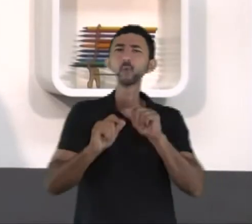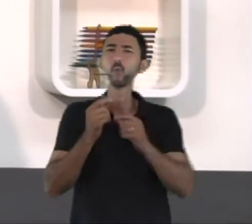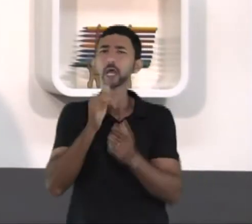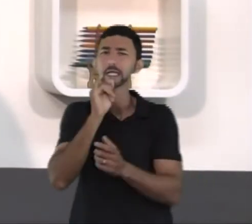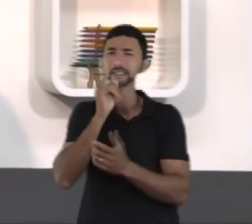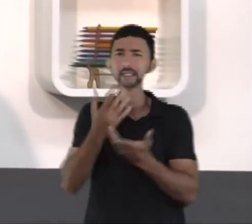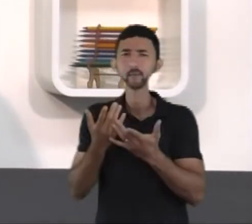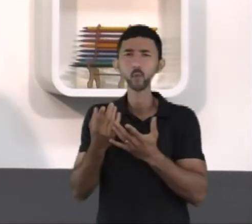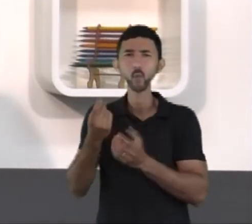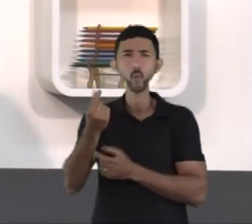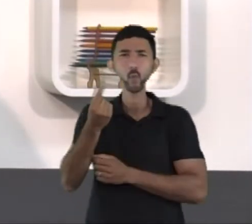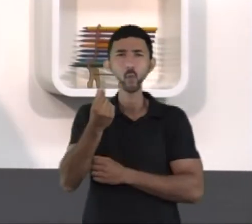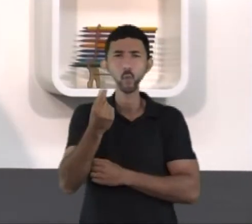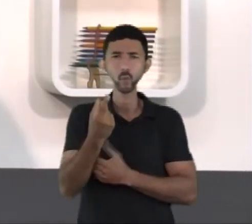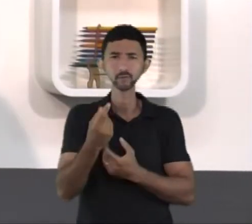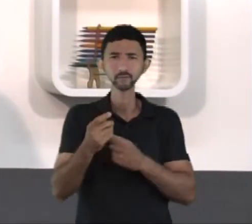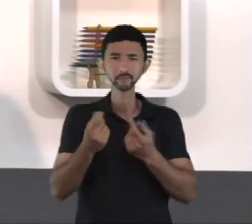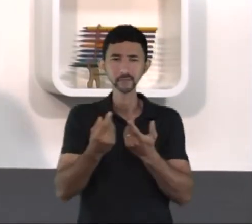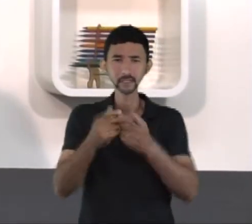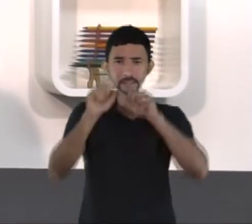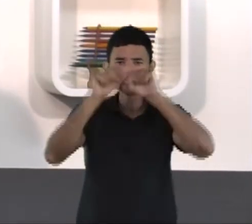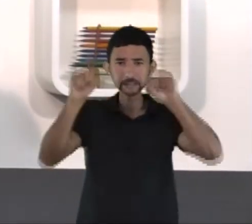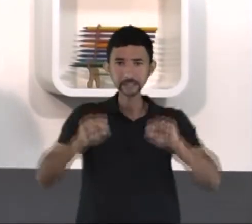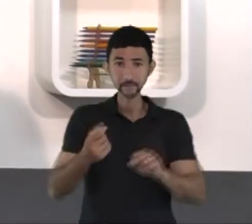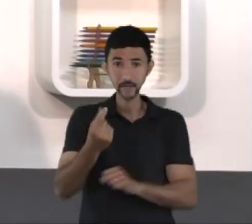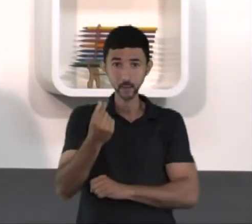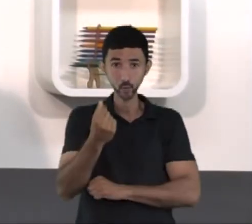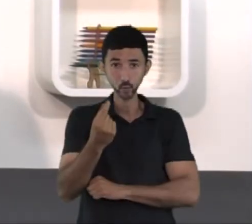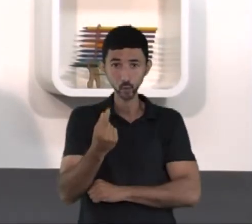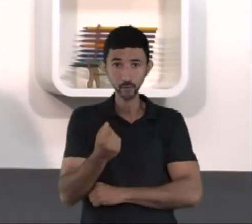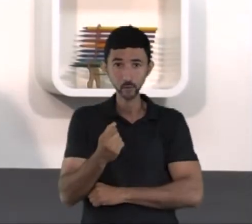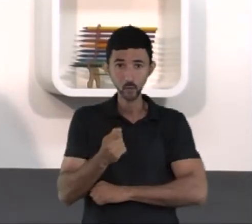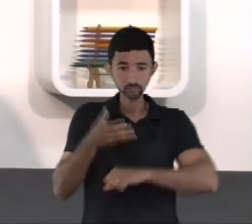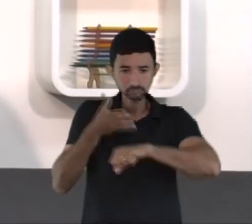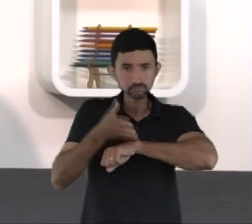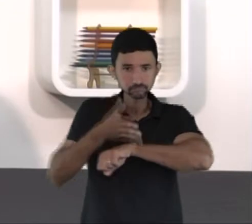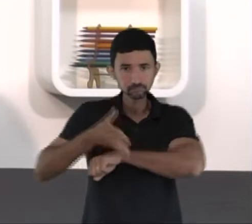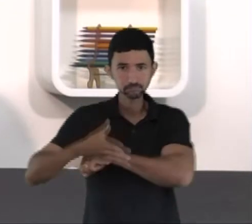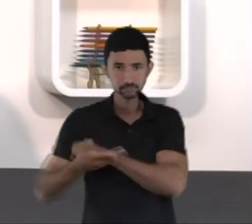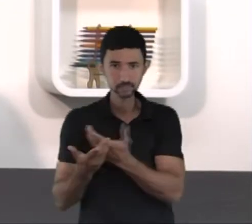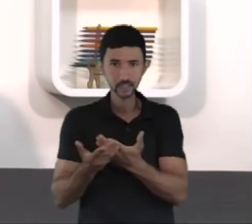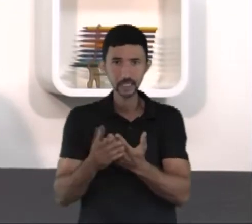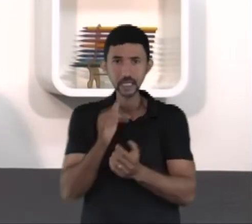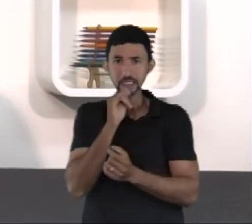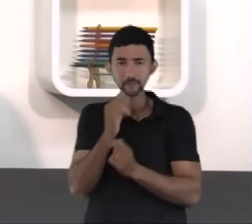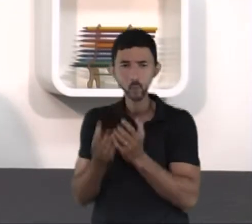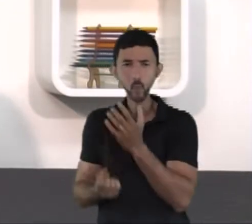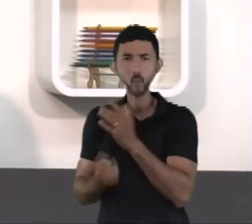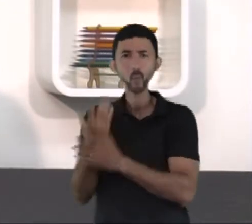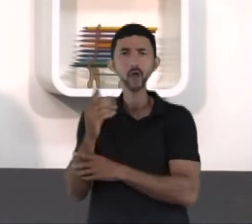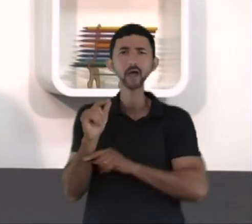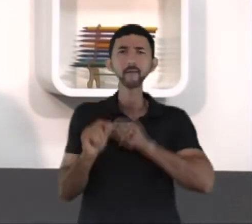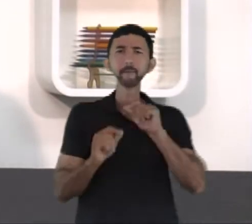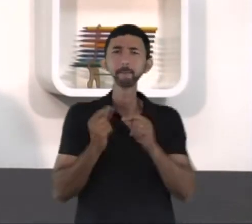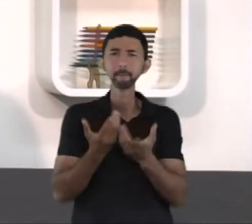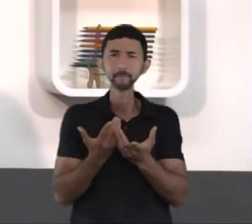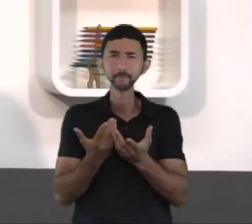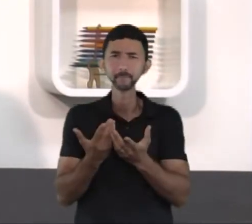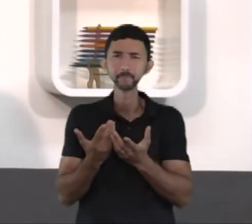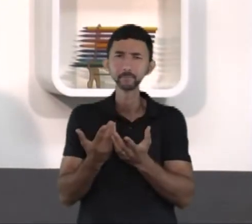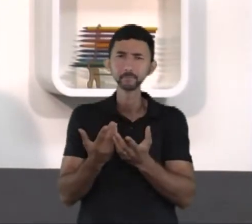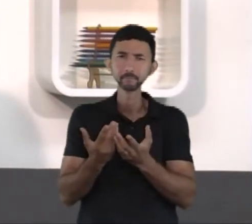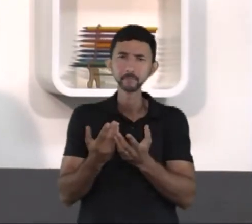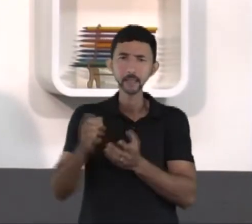os dois sistemas econômicos que nós vamos estudar, que são os sistemas econômicos mais atuais, eles surgiram